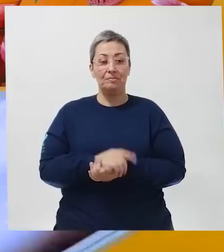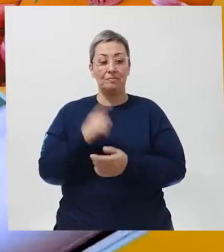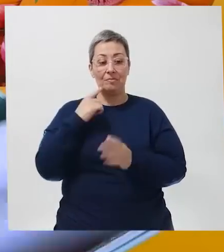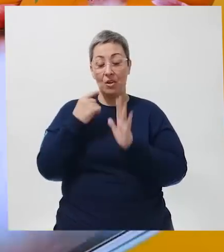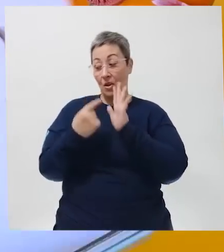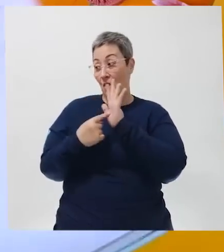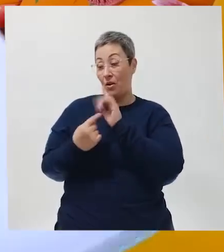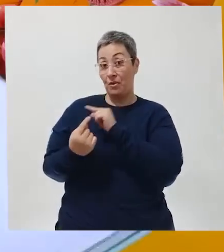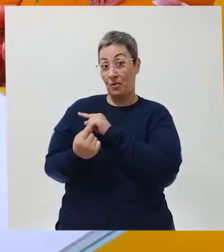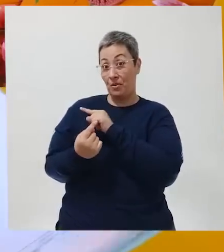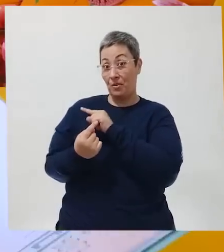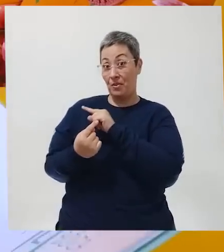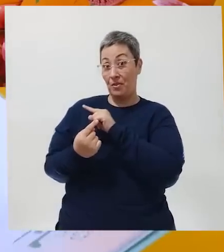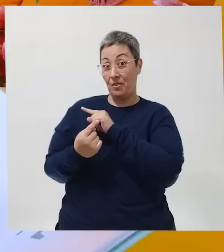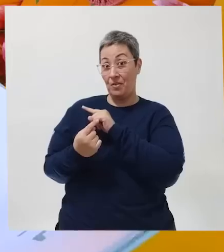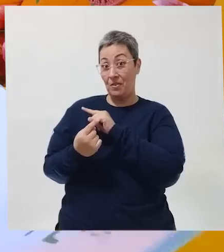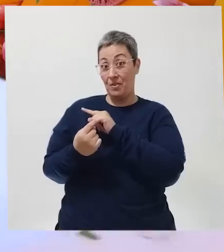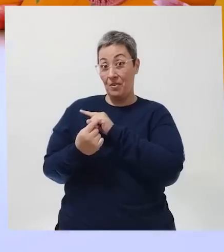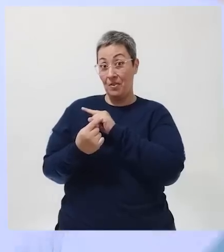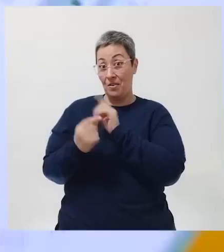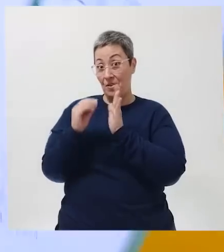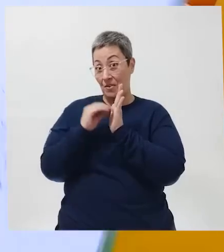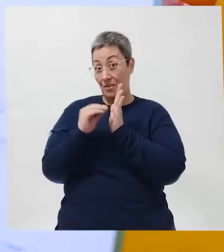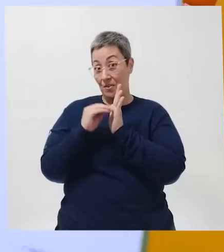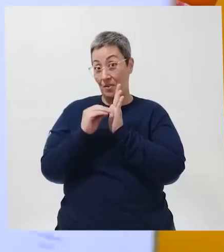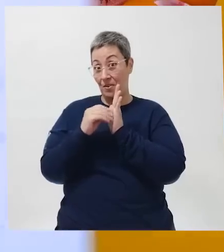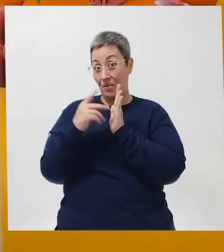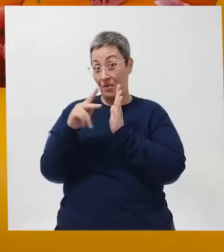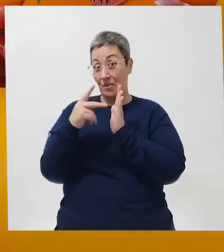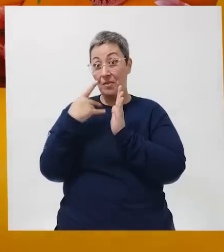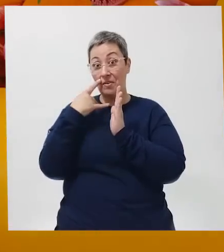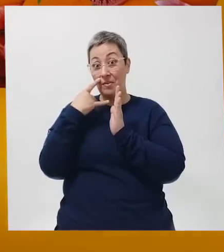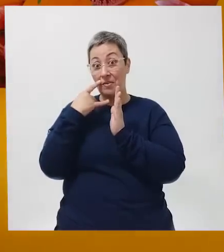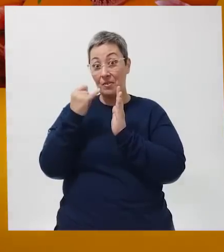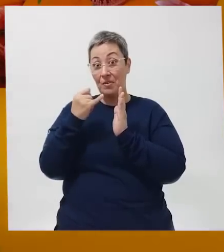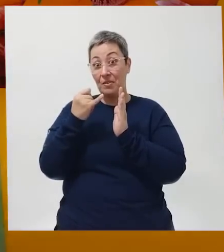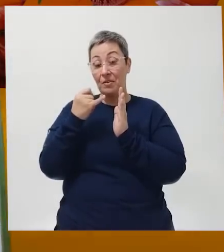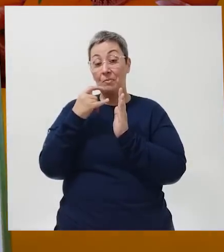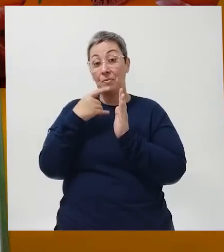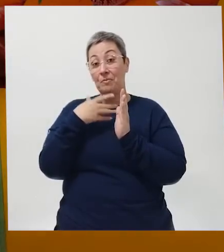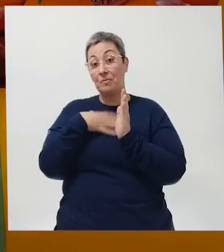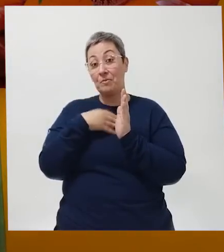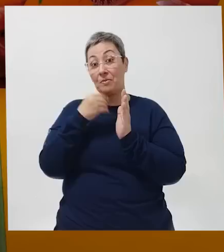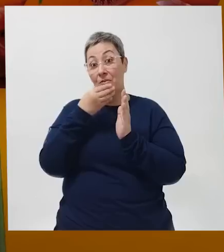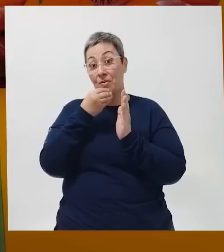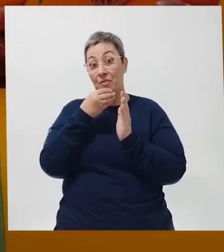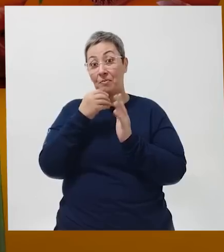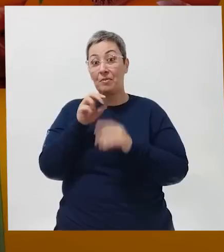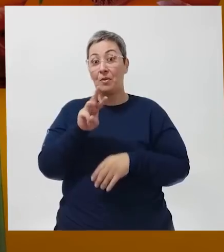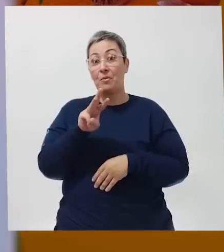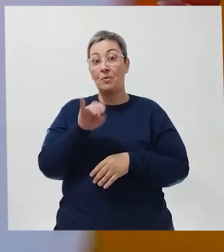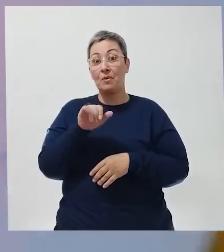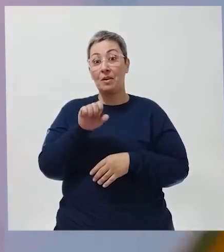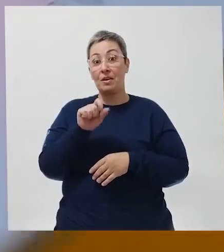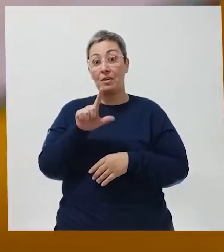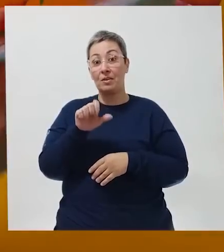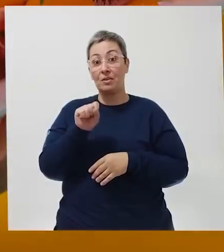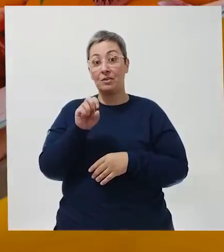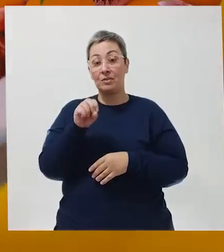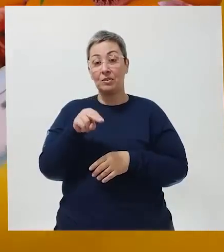Eu vou mostrar para vocês a dedicatória, olhem só. Estão vendo?